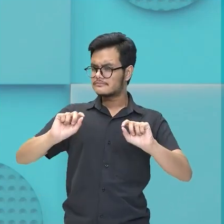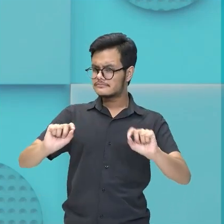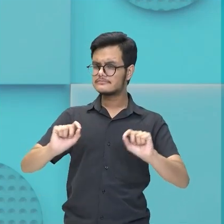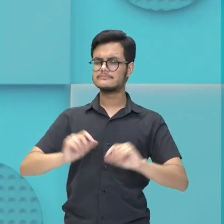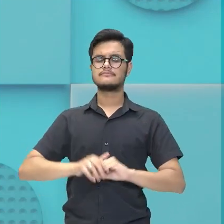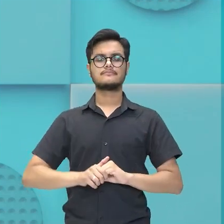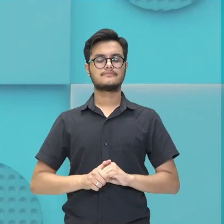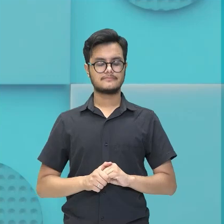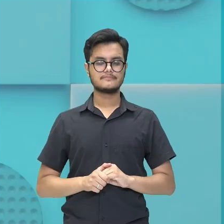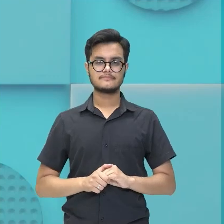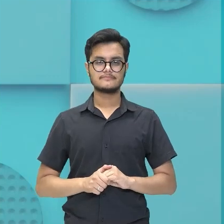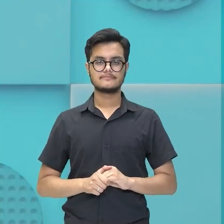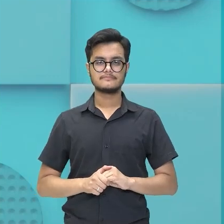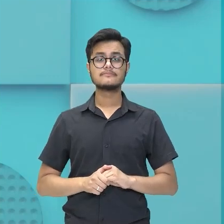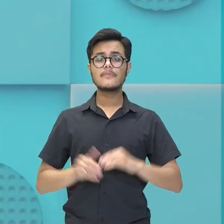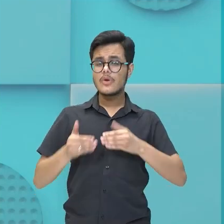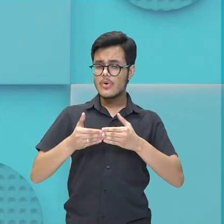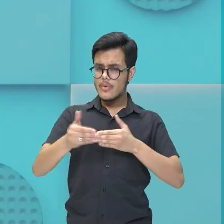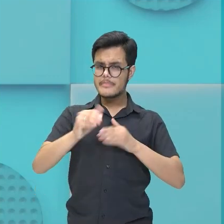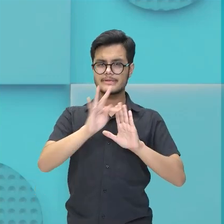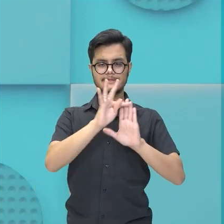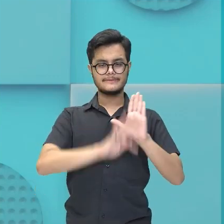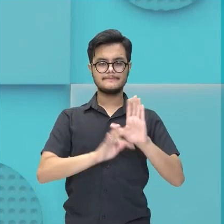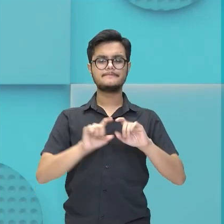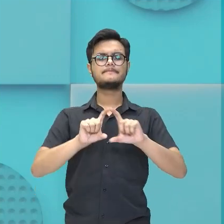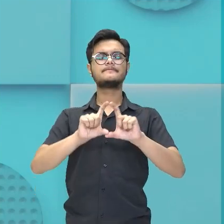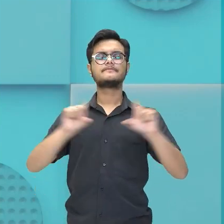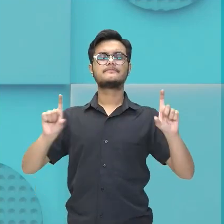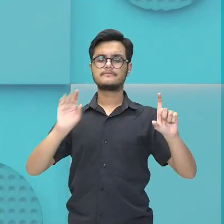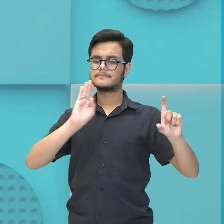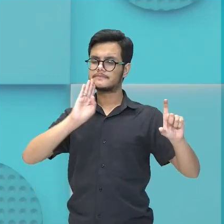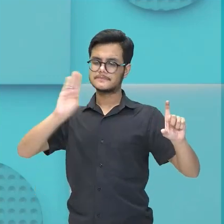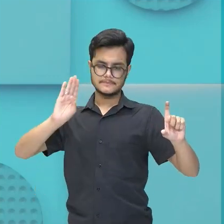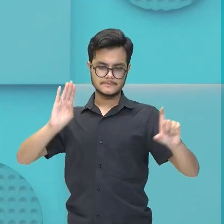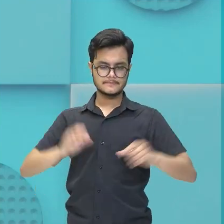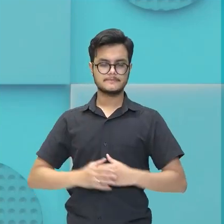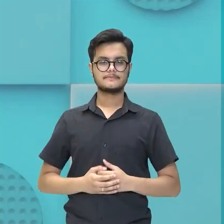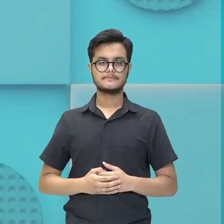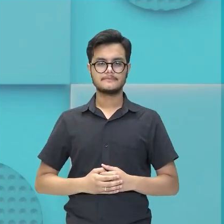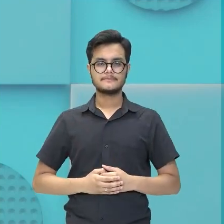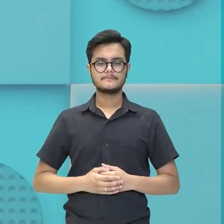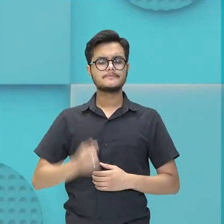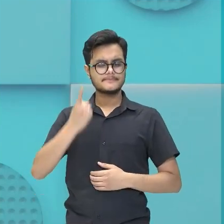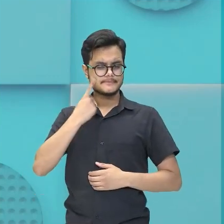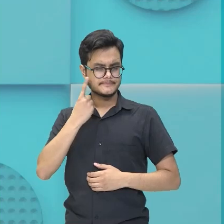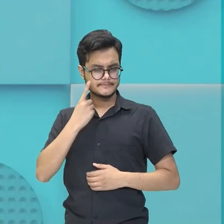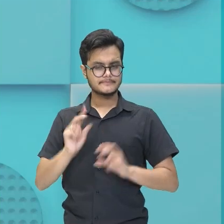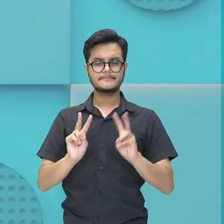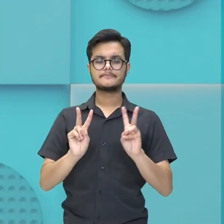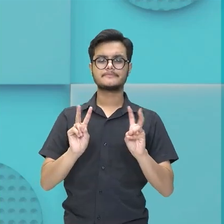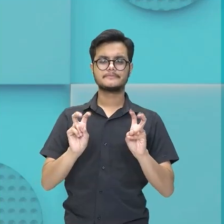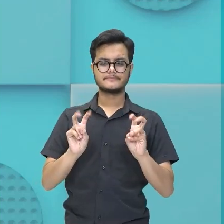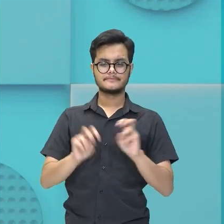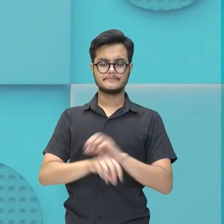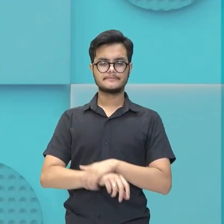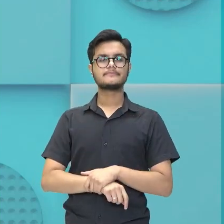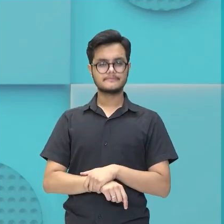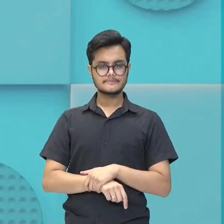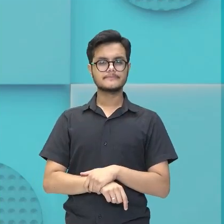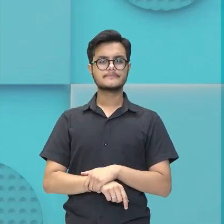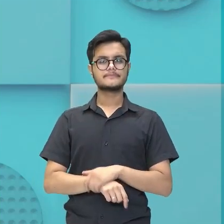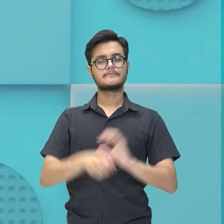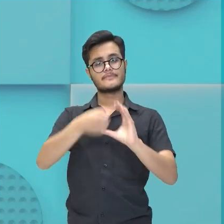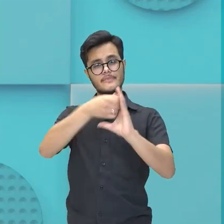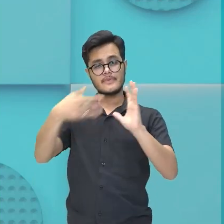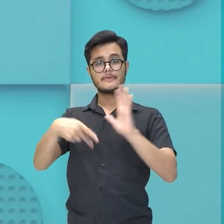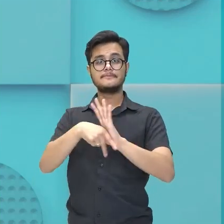logo no início dela, no título. Então vamos retomar alguns elementos da nossa reportagem, observar as marcas linguísticas, observar